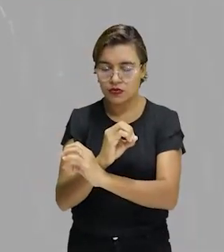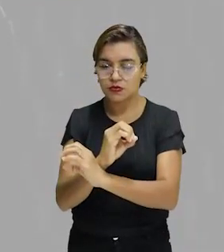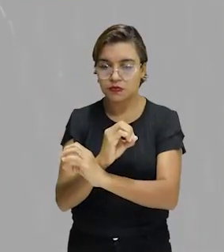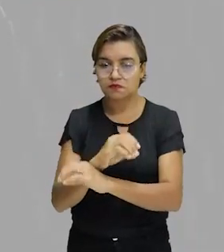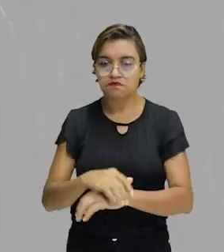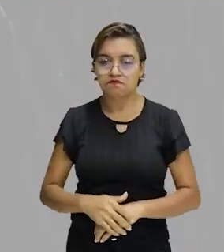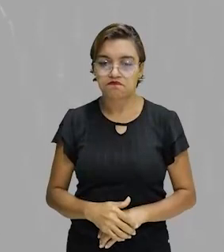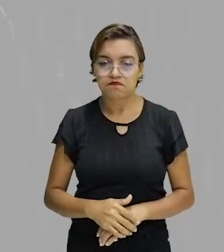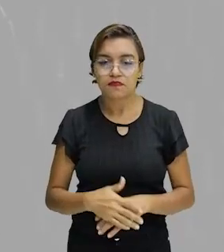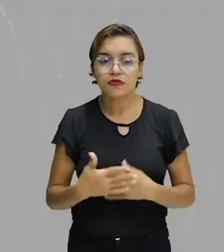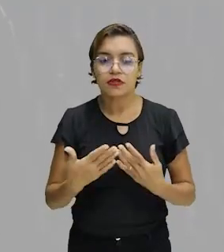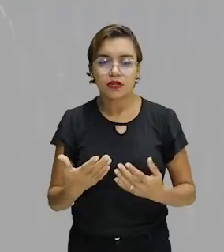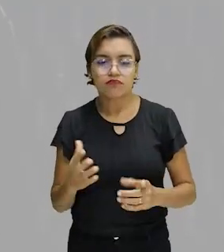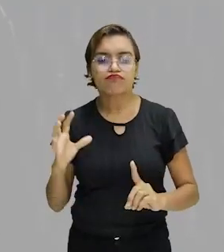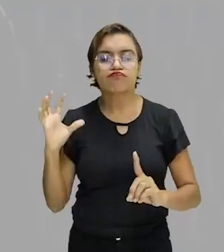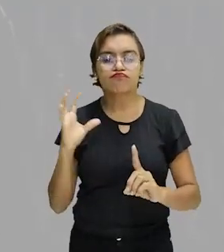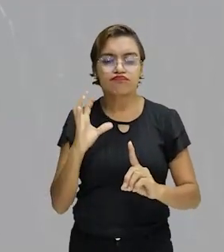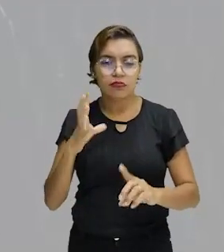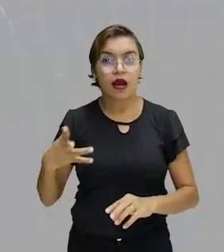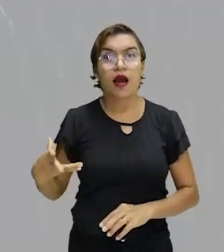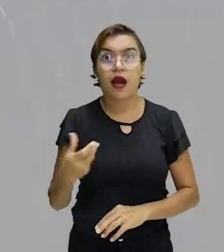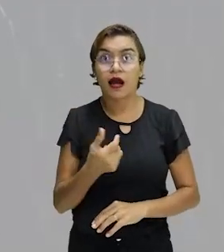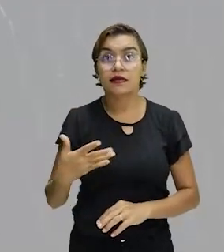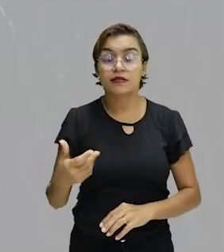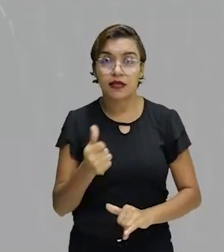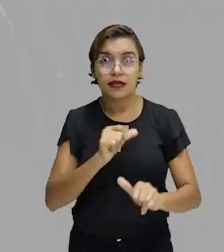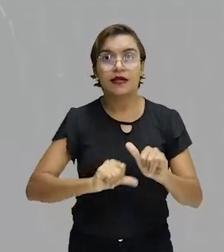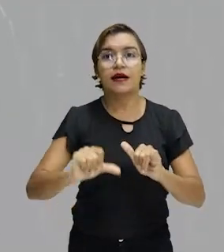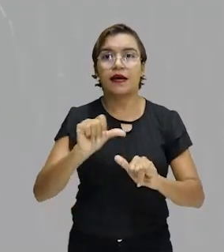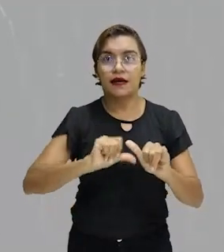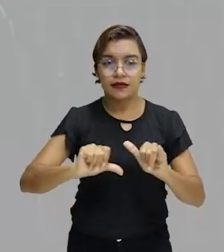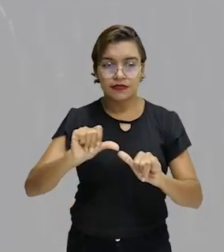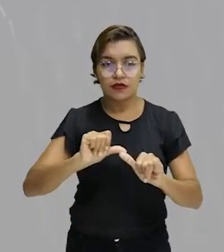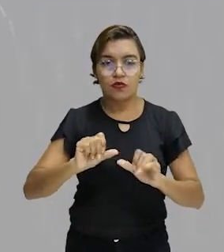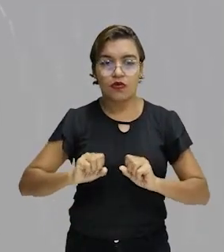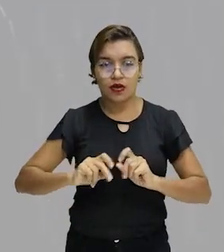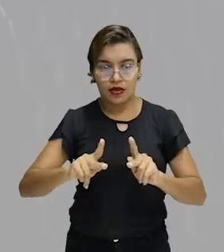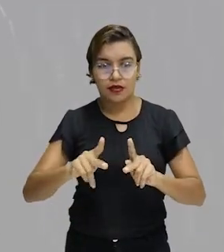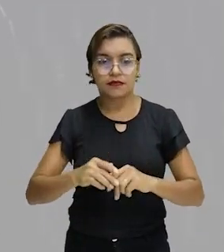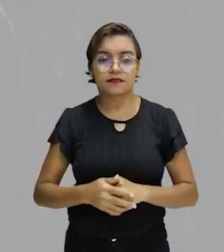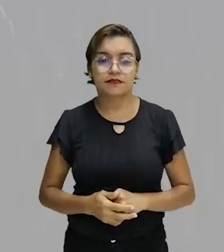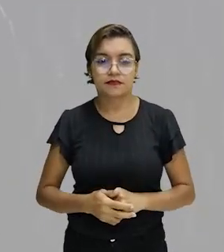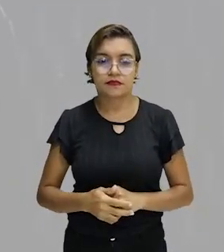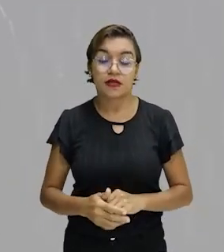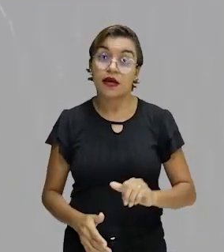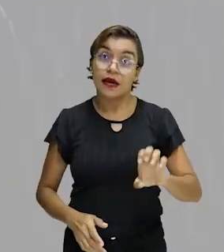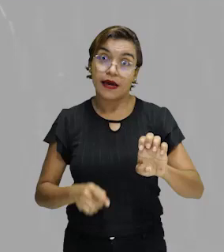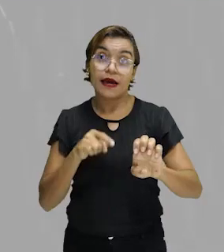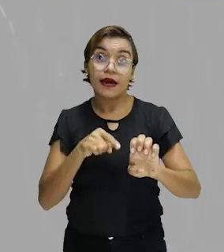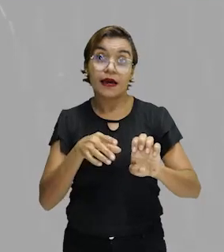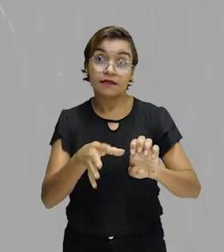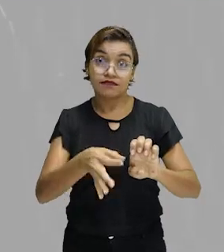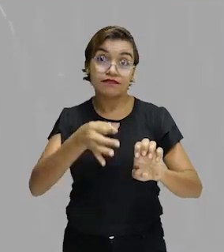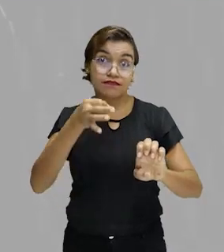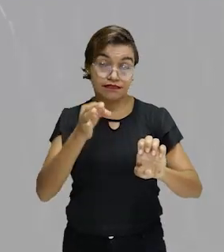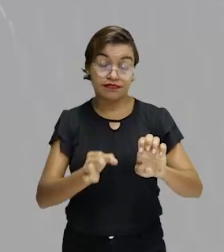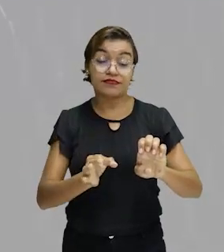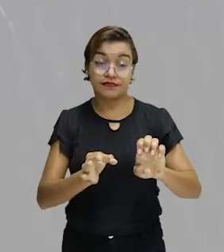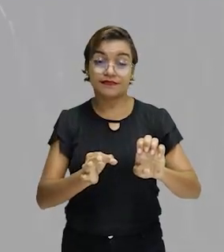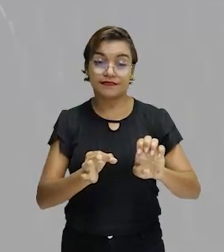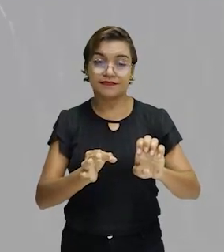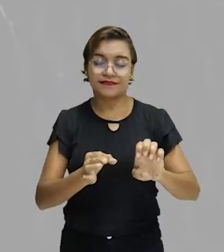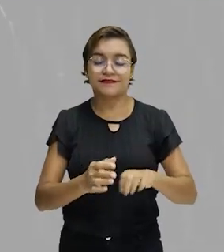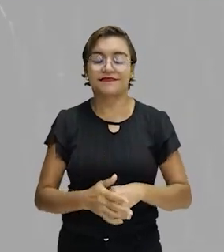podermos acelerar essa reação. Tudo bem? Então, a alternativa correta, a letra E.